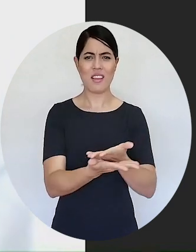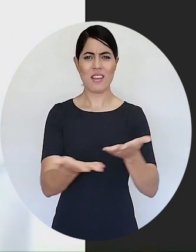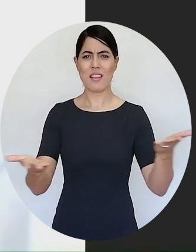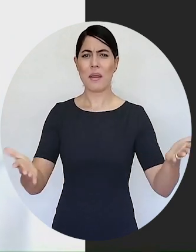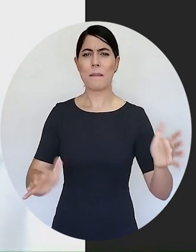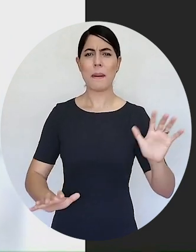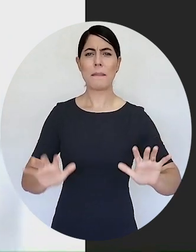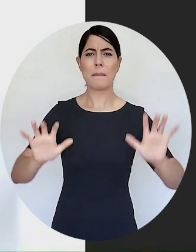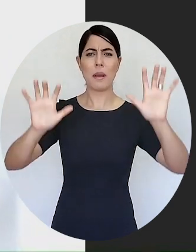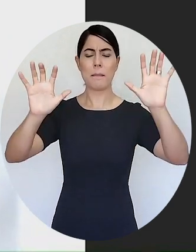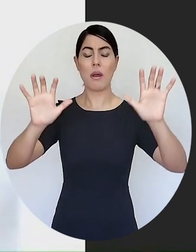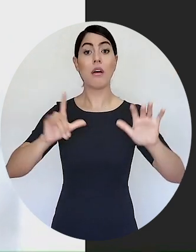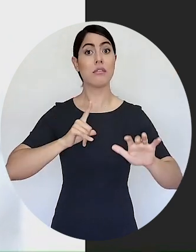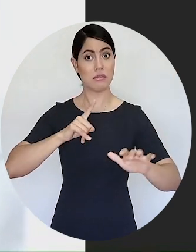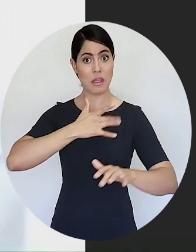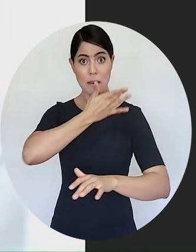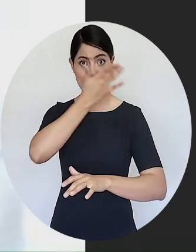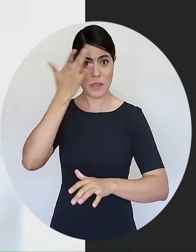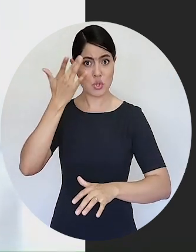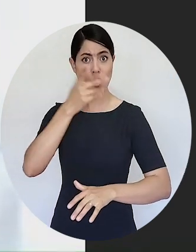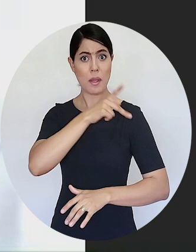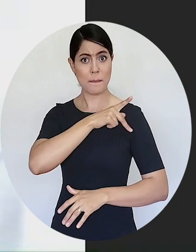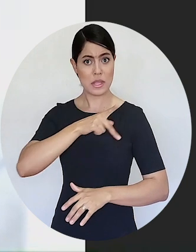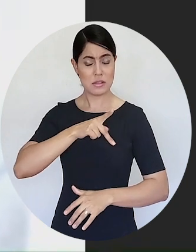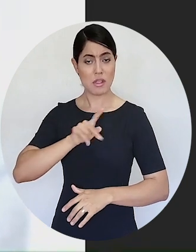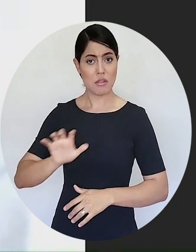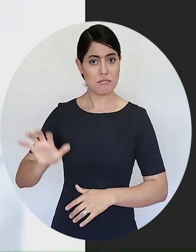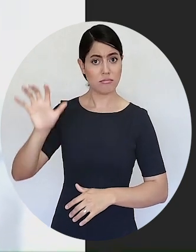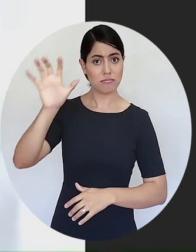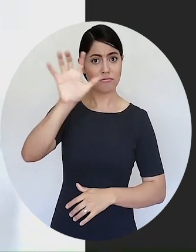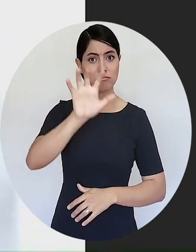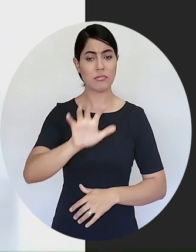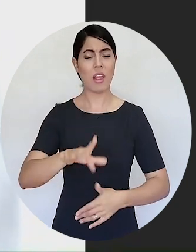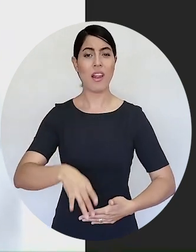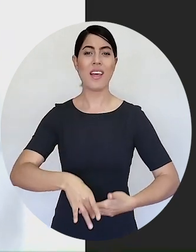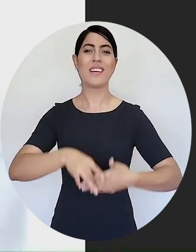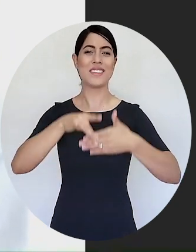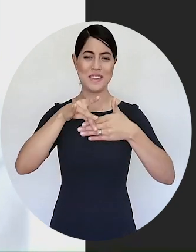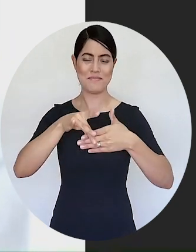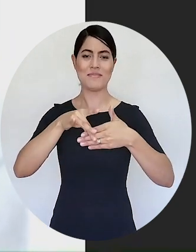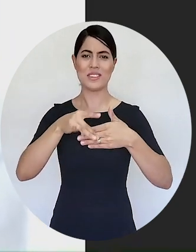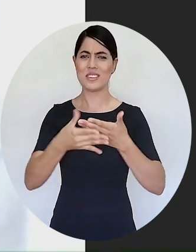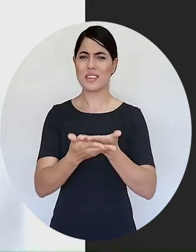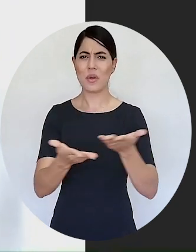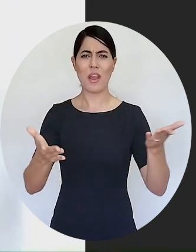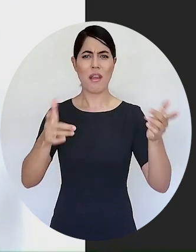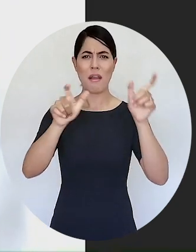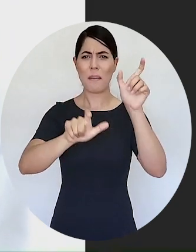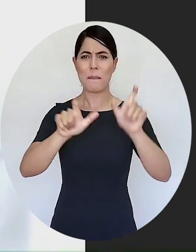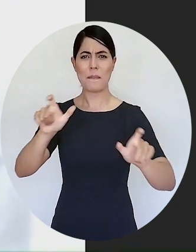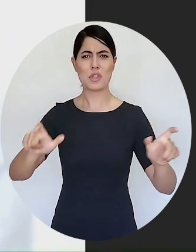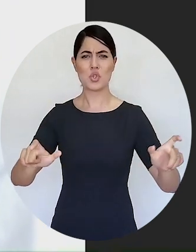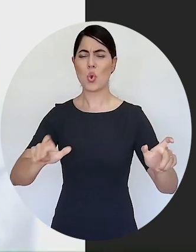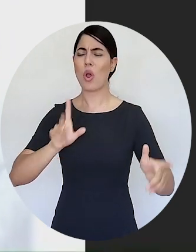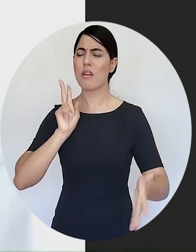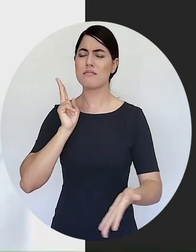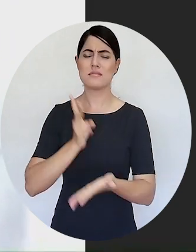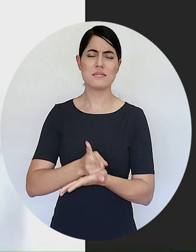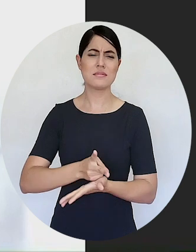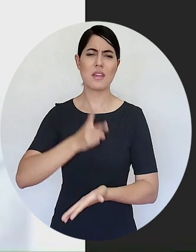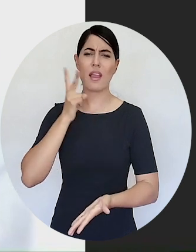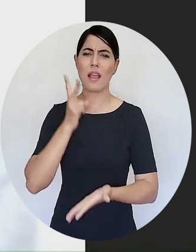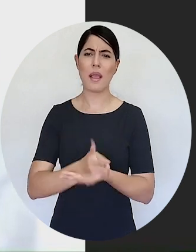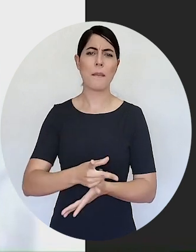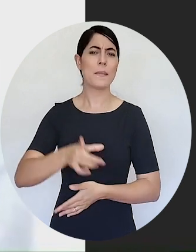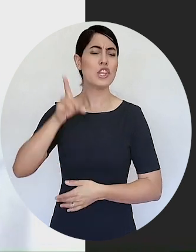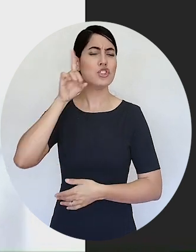das nossas seccionais. Os presidentes de seccional são os nossos líderes, são eles que estão no embate direto,